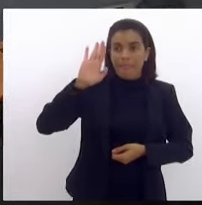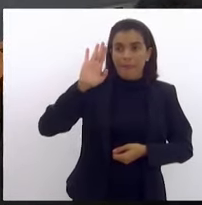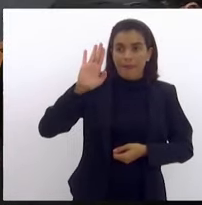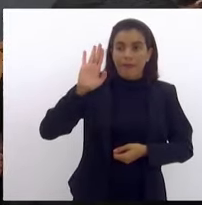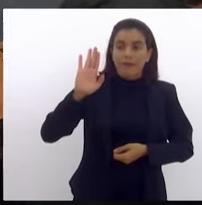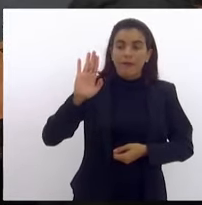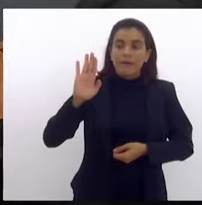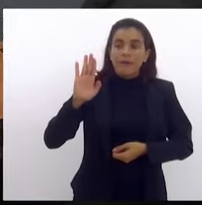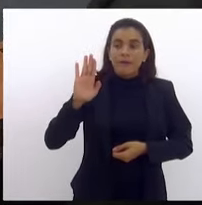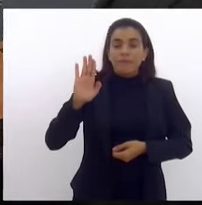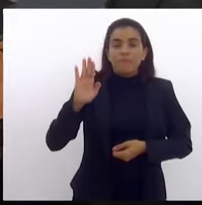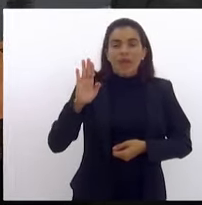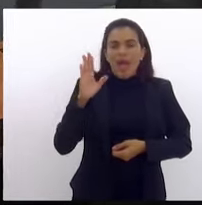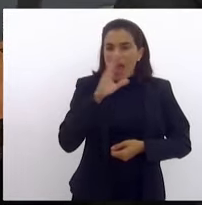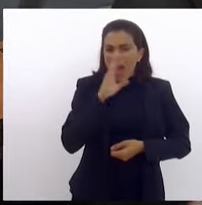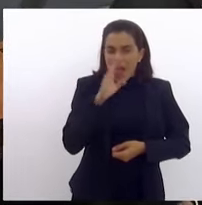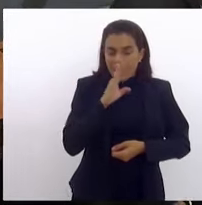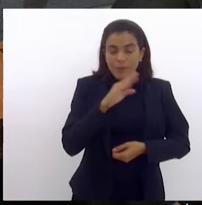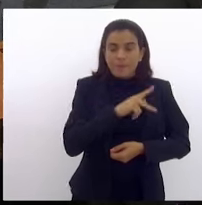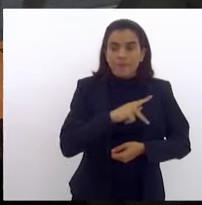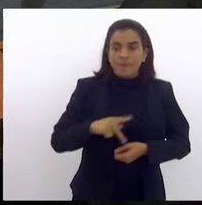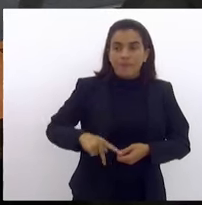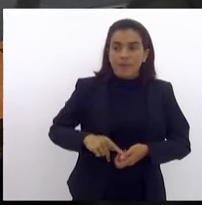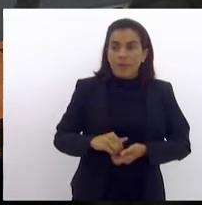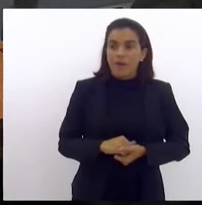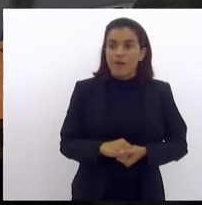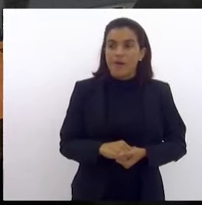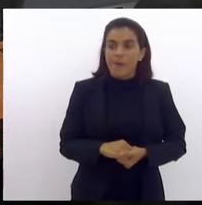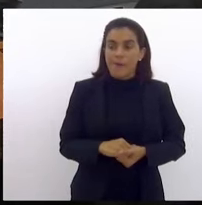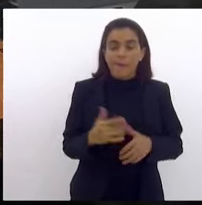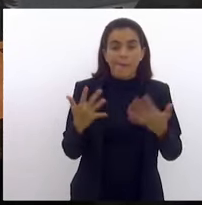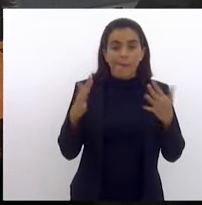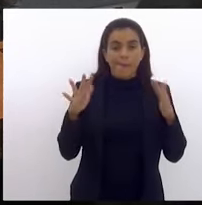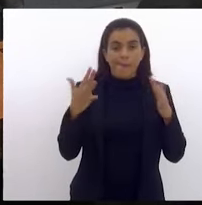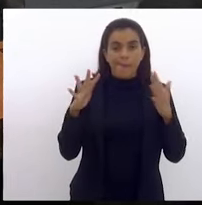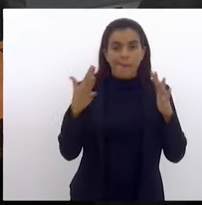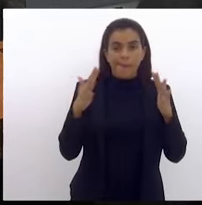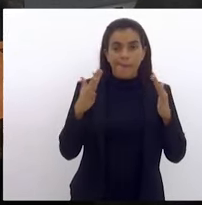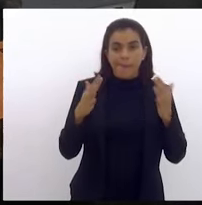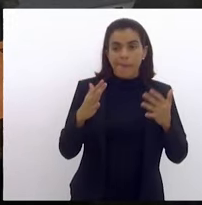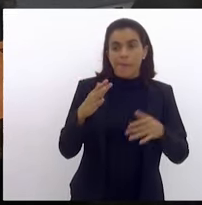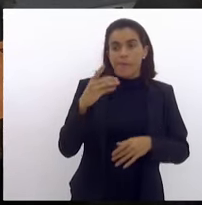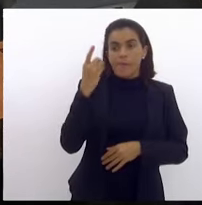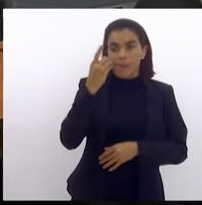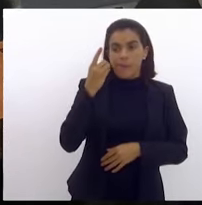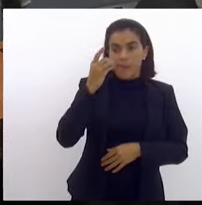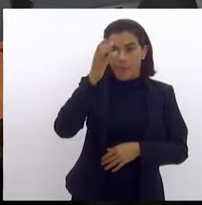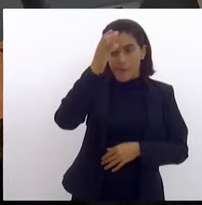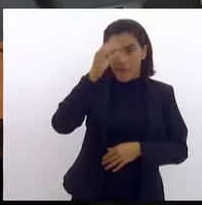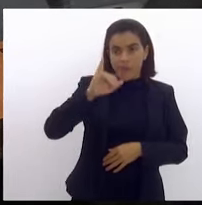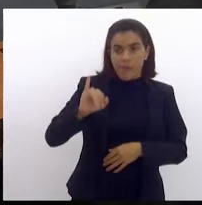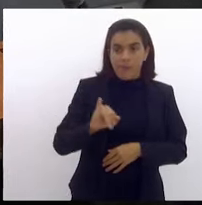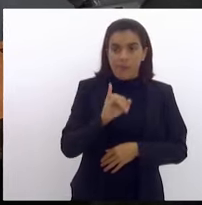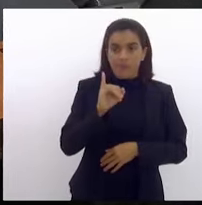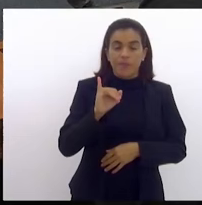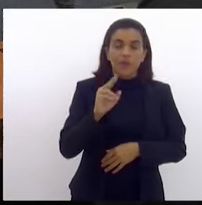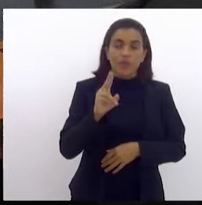presidente, muito rápido, senhor presidente, para parabenizar a deputada Tia Ju, que